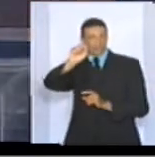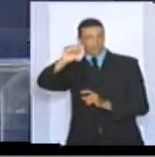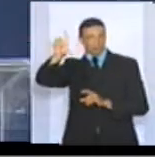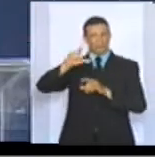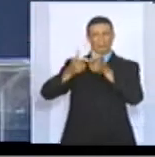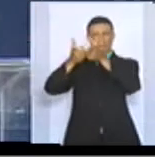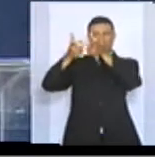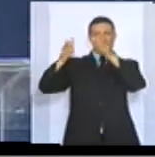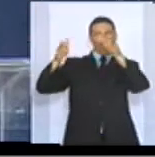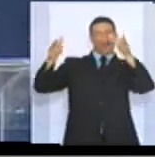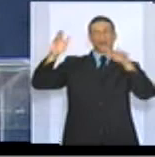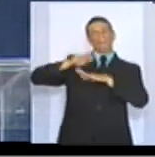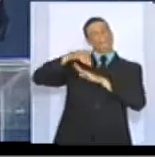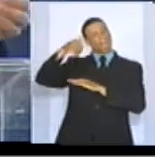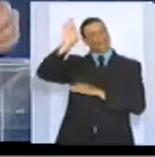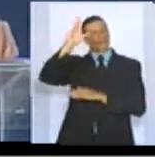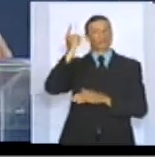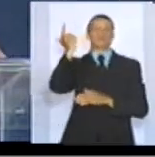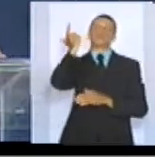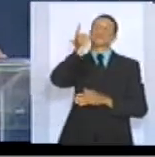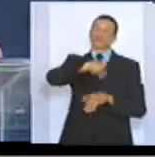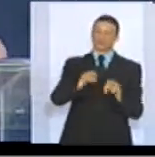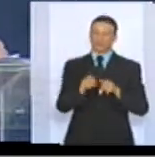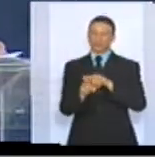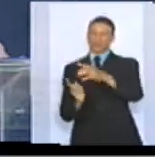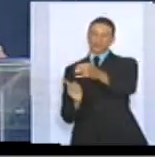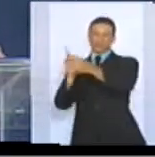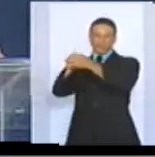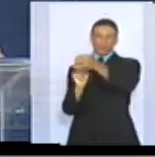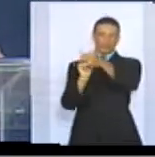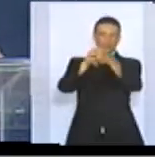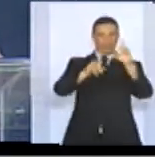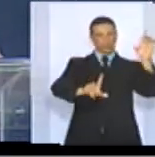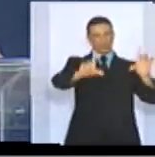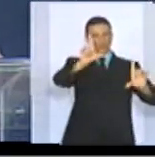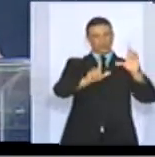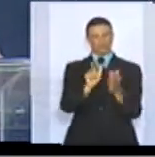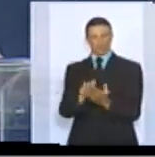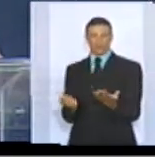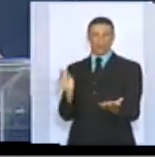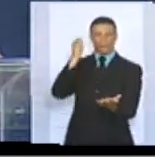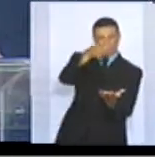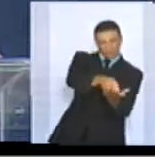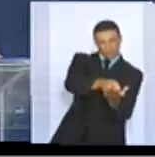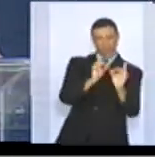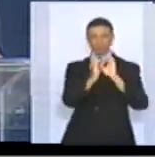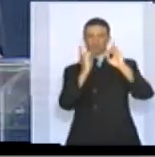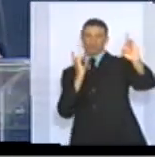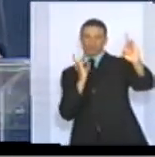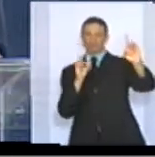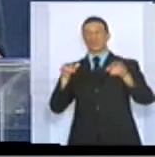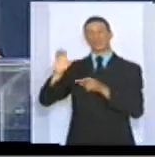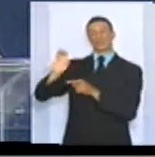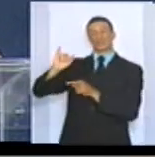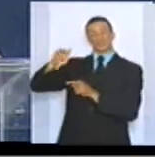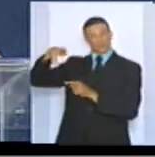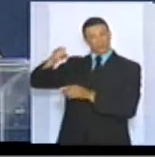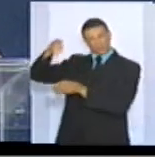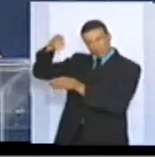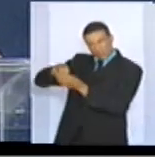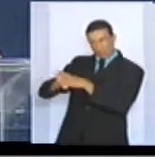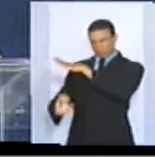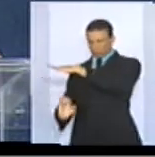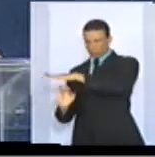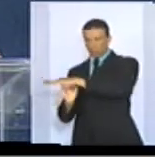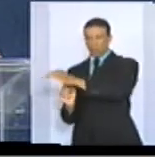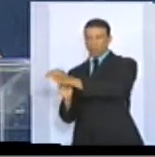pudesse ser veiculado no conjunto de canais transmitidos pela TV por assinatura. A Ancine se dedica ao credenciamento das empresas que